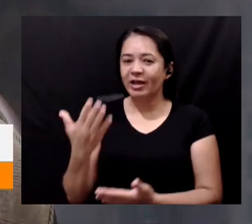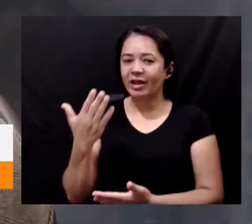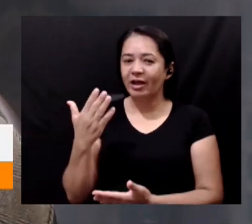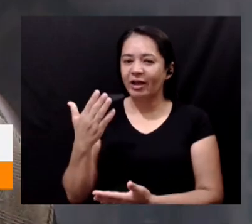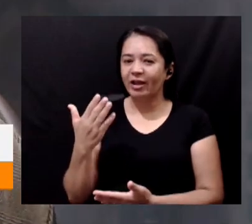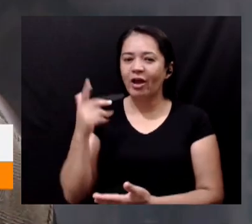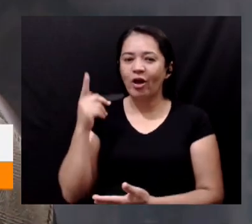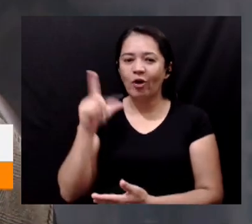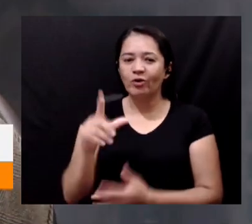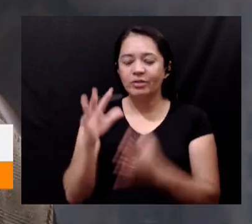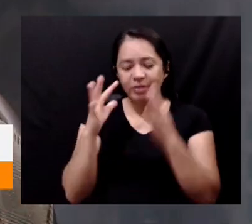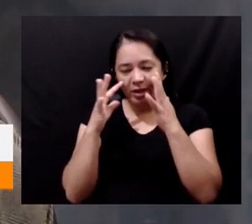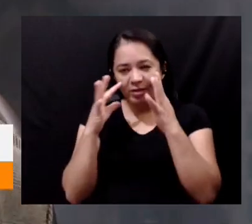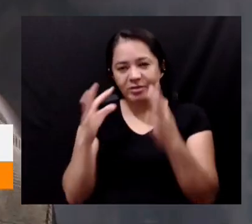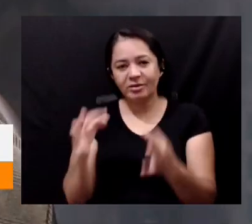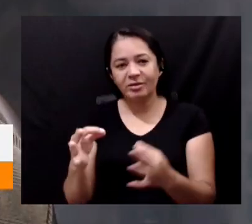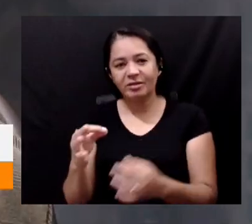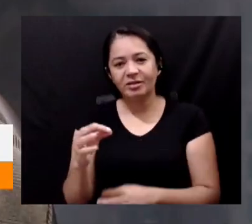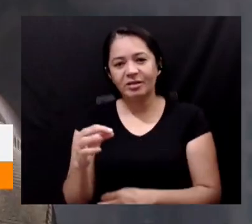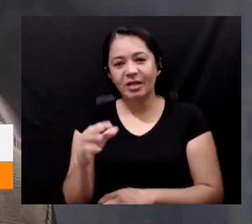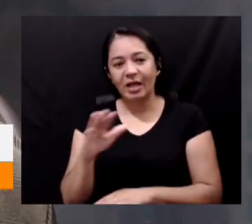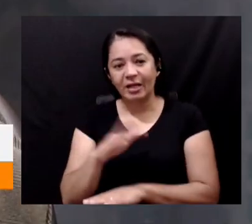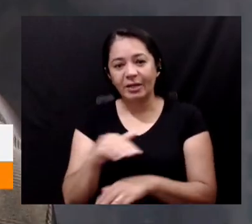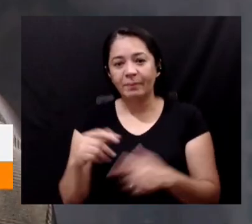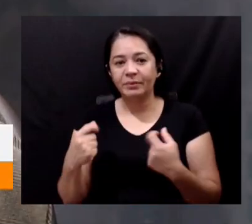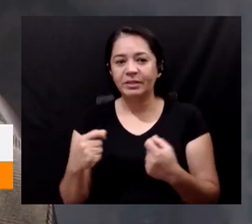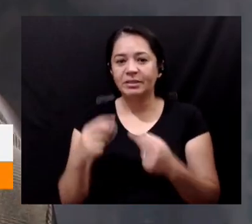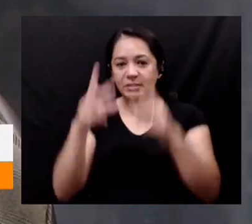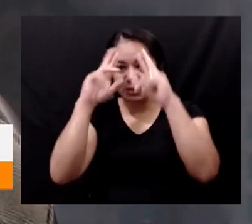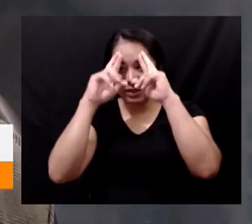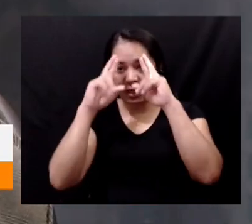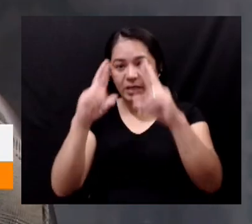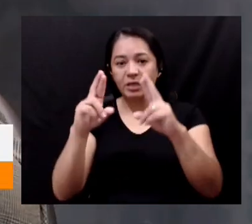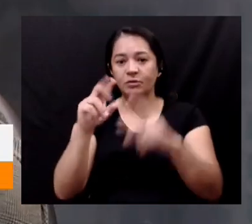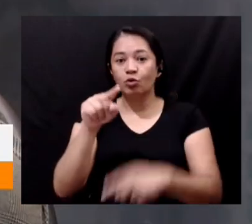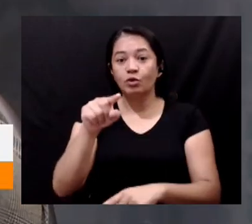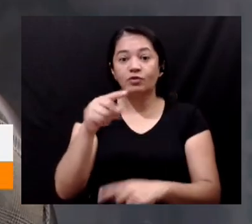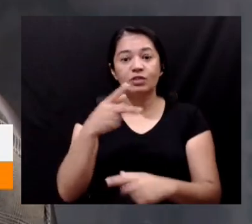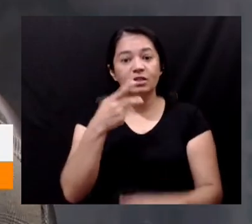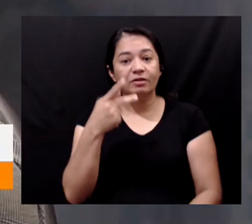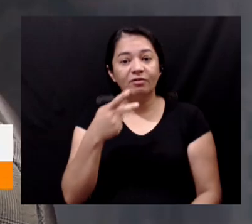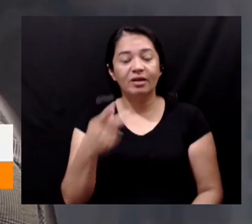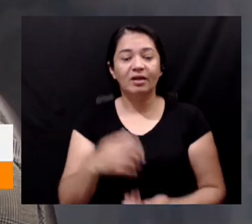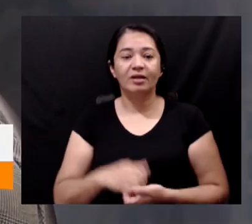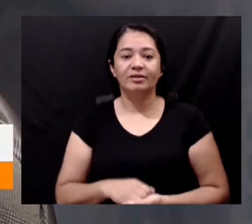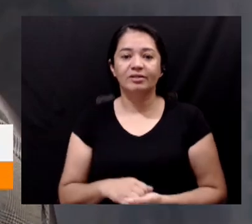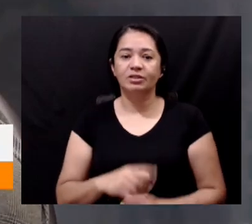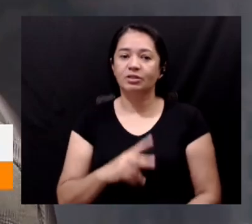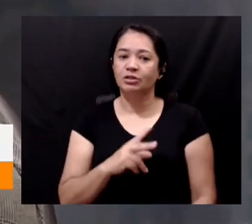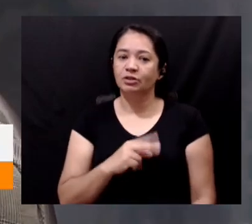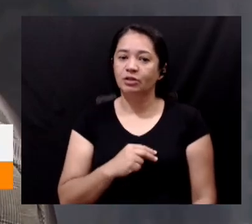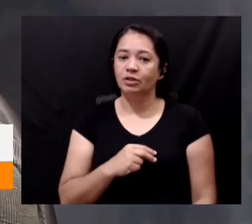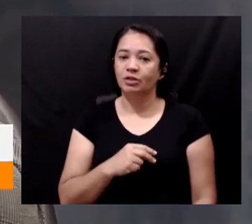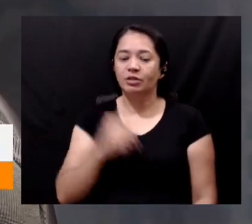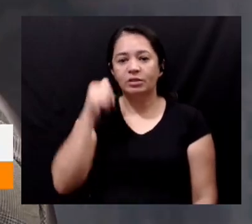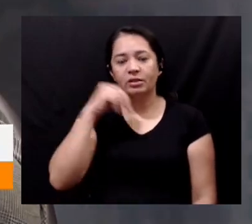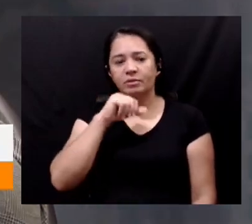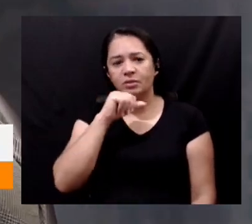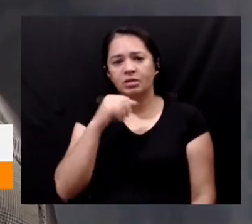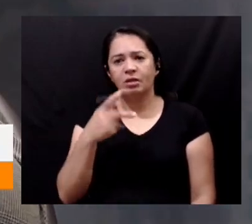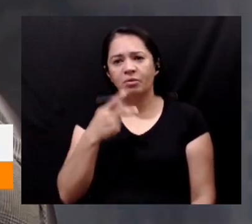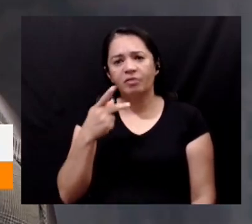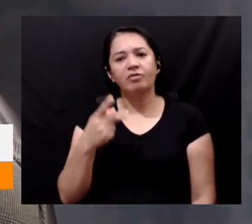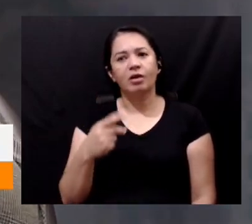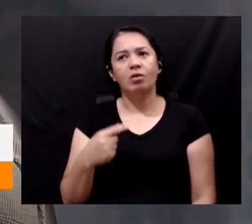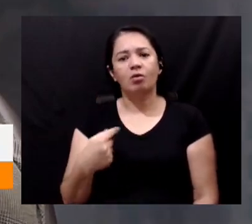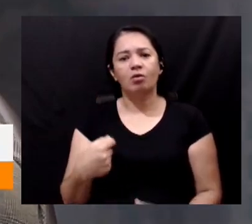atenção. A criança precisa de ter um respeito pelo que você fala. Fala: "Nossa, minha mãe falou, minha mãe", né. Tudo bem que tem